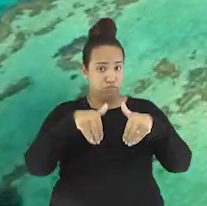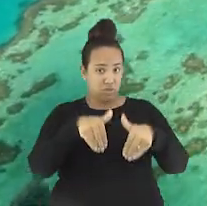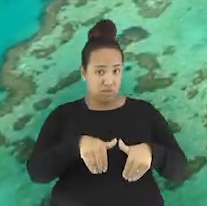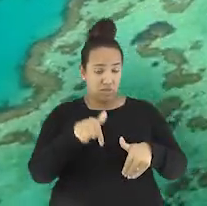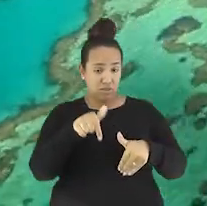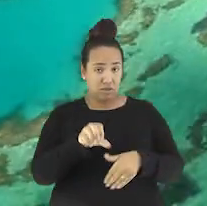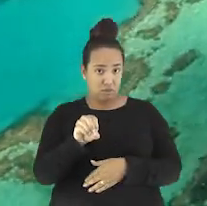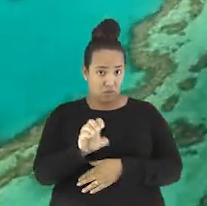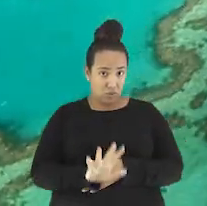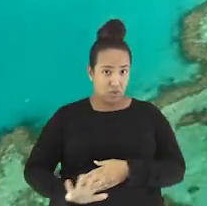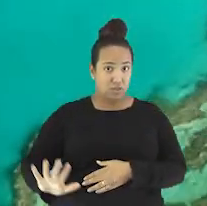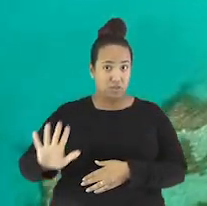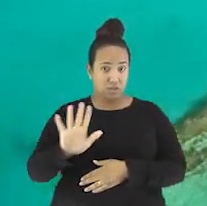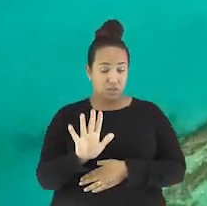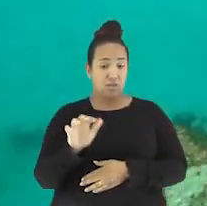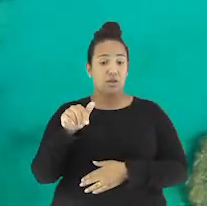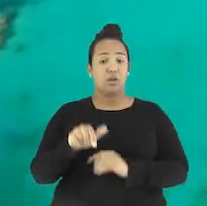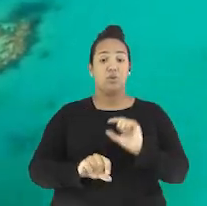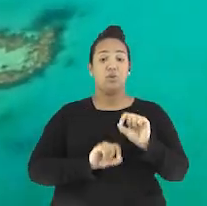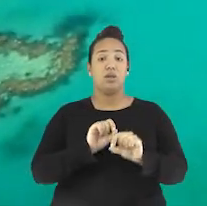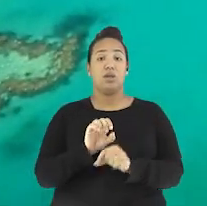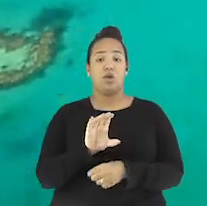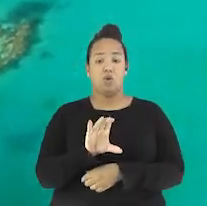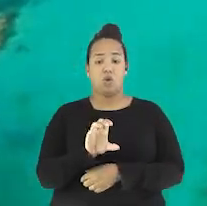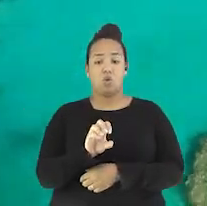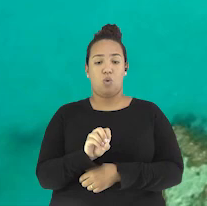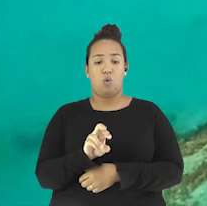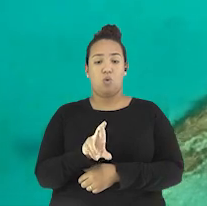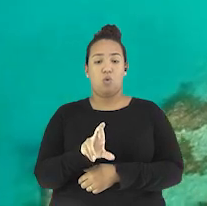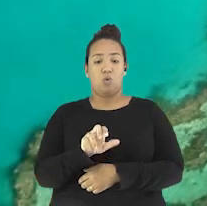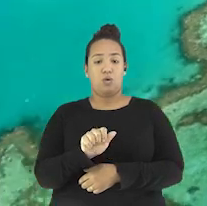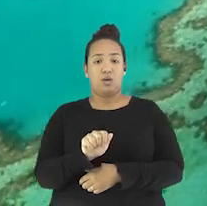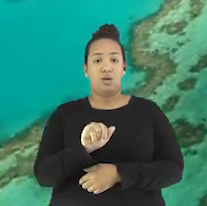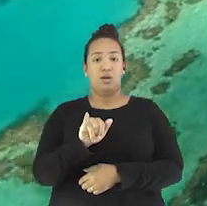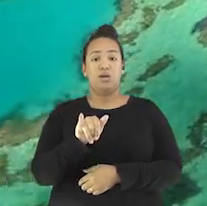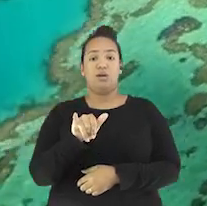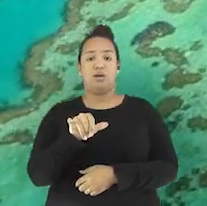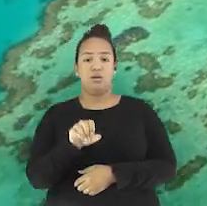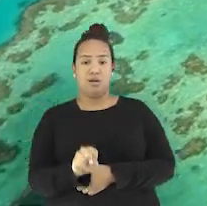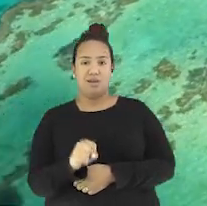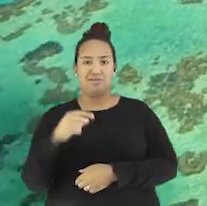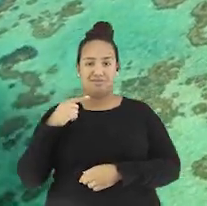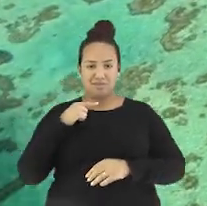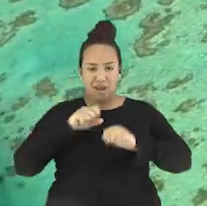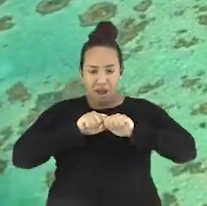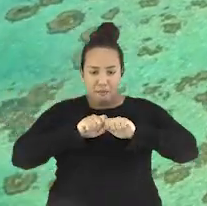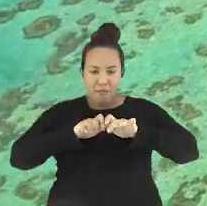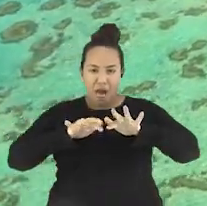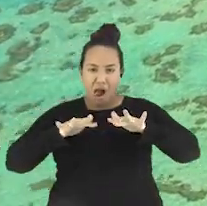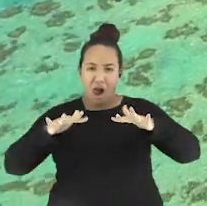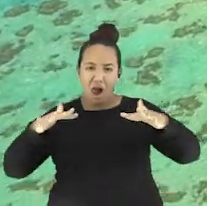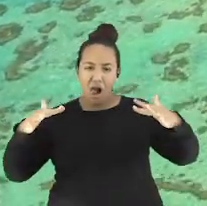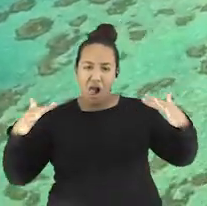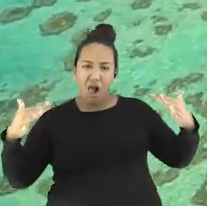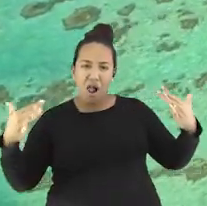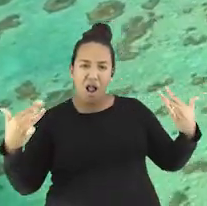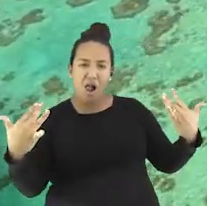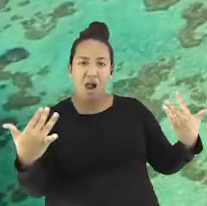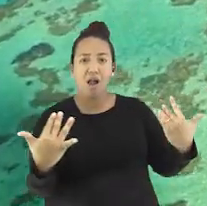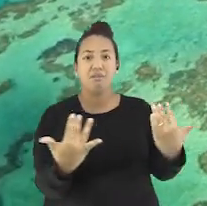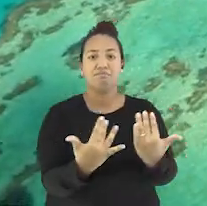do Oceano Pacífico, é o paredão de corais, conhecido como Grande Barreira de Corais, que compõe uma